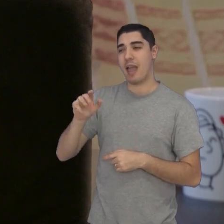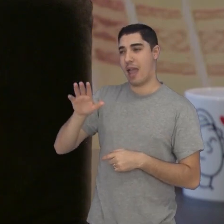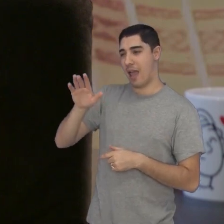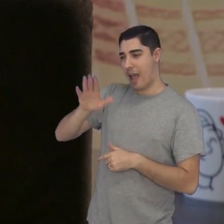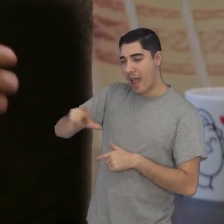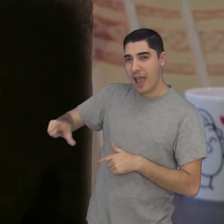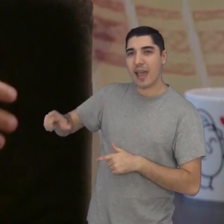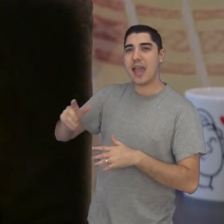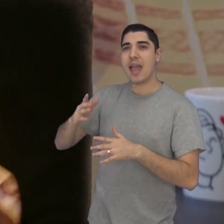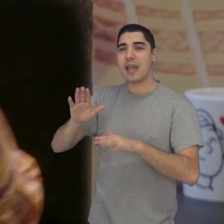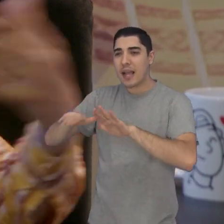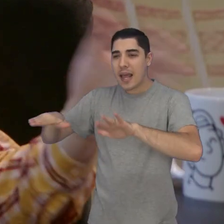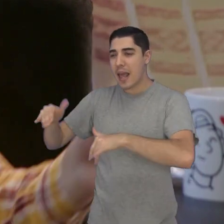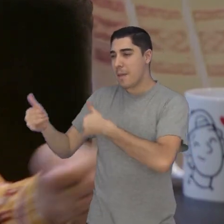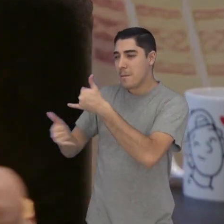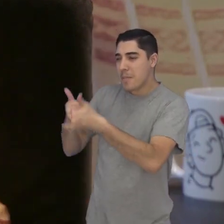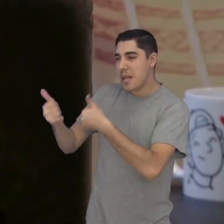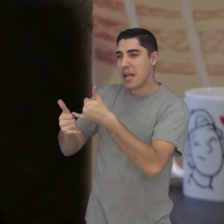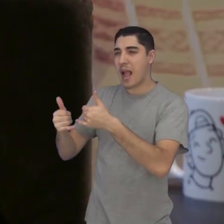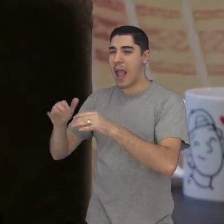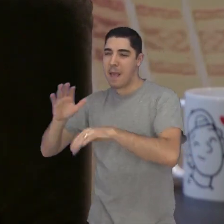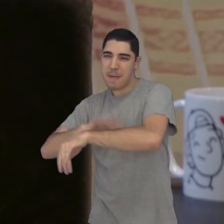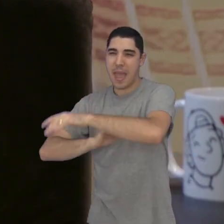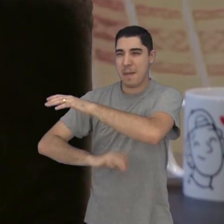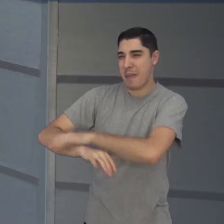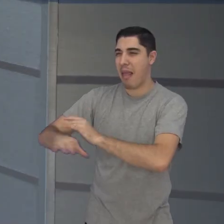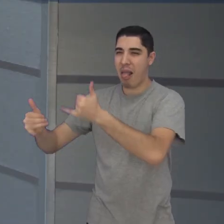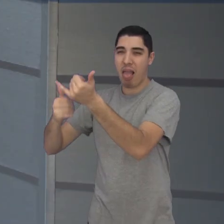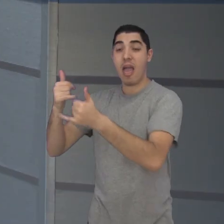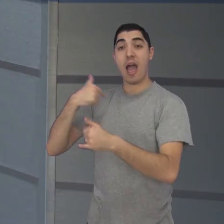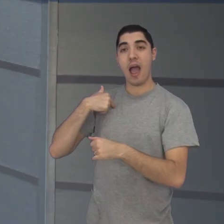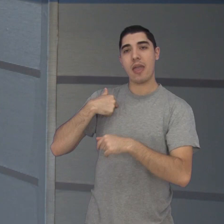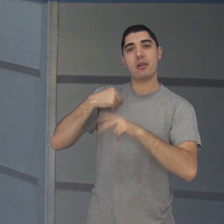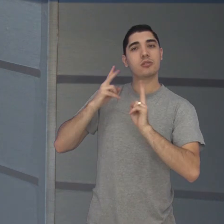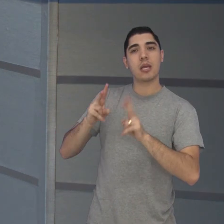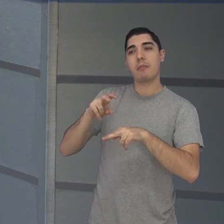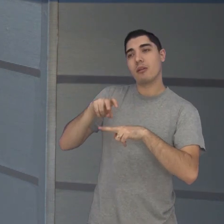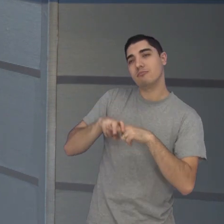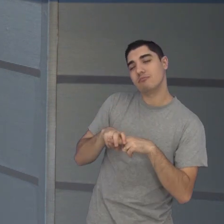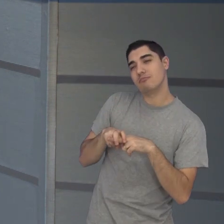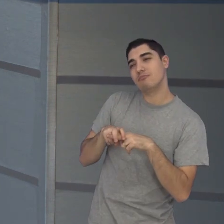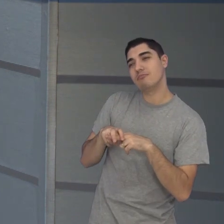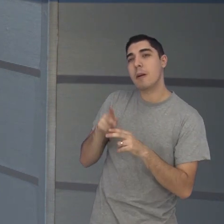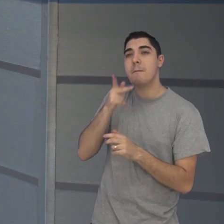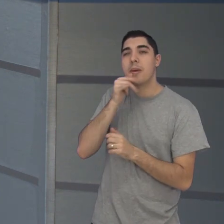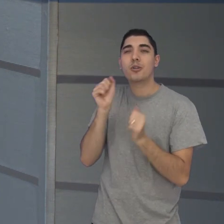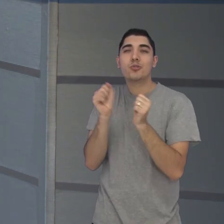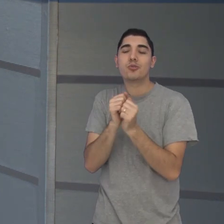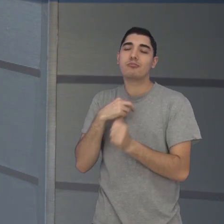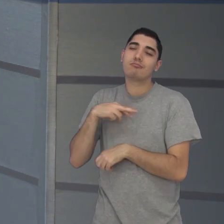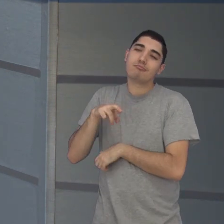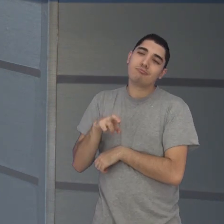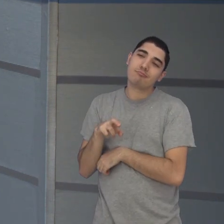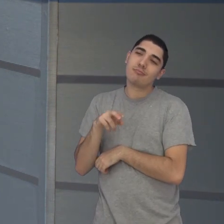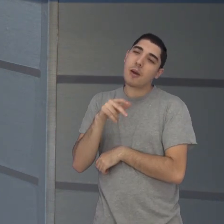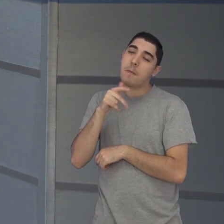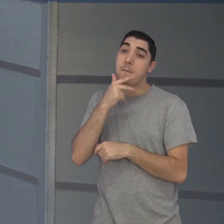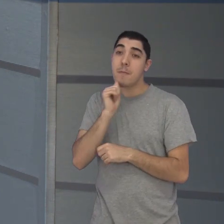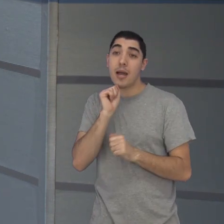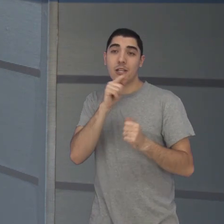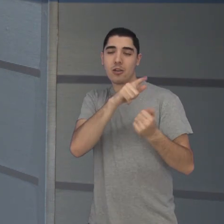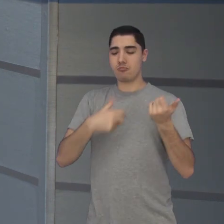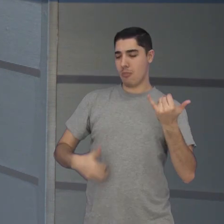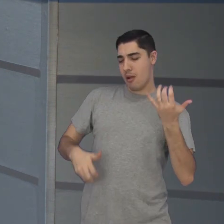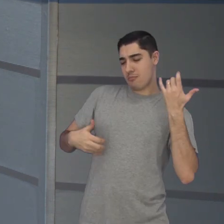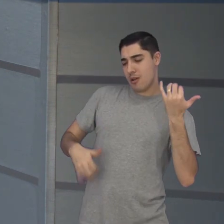a criançada estava brincando, pega-pega, queimada, eu ficava de perninha de índio, assim, escutando meu pai cantar moda de viola, com o padrinho de